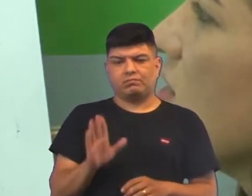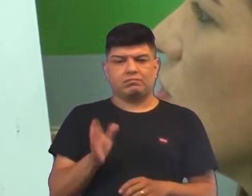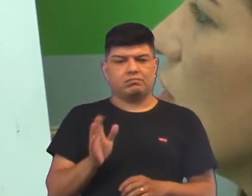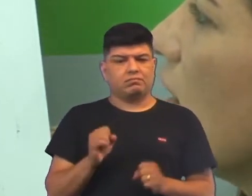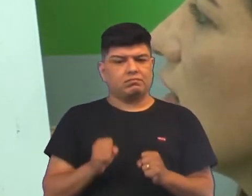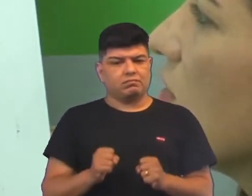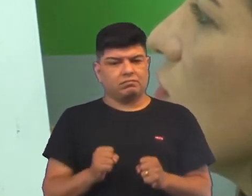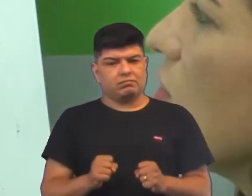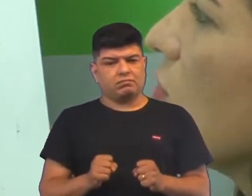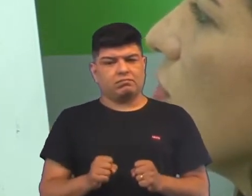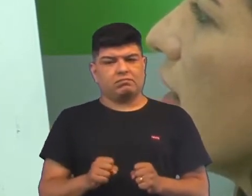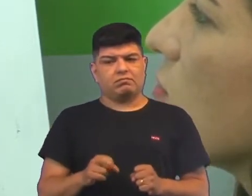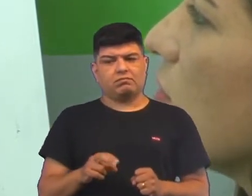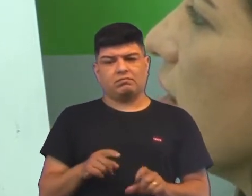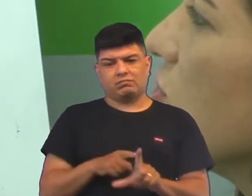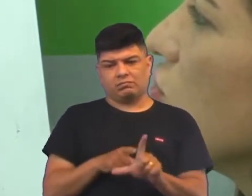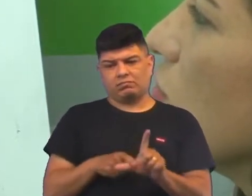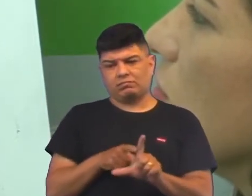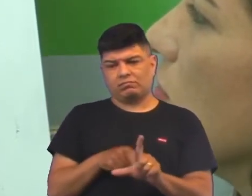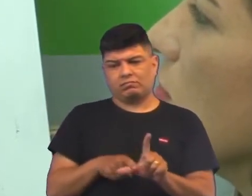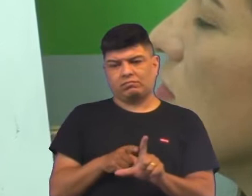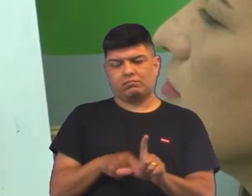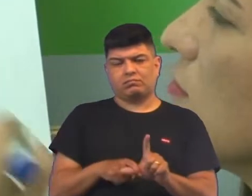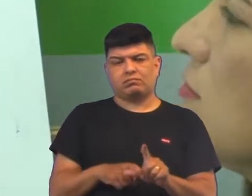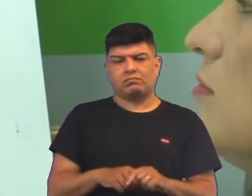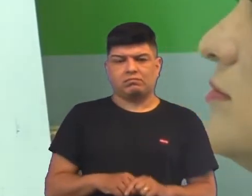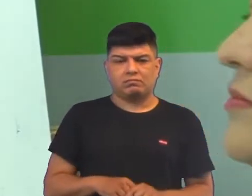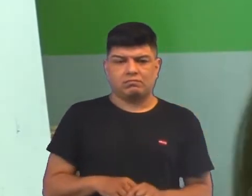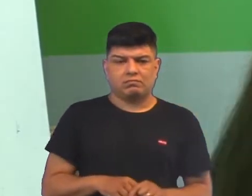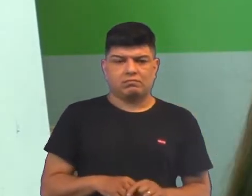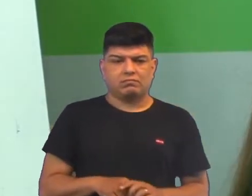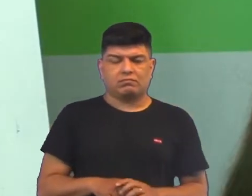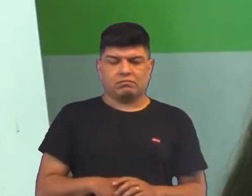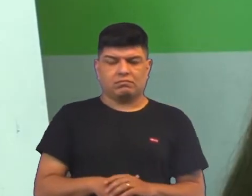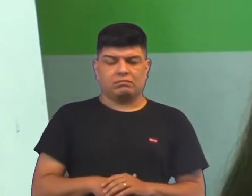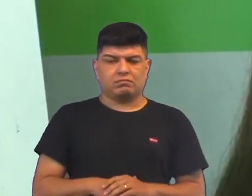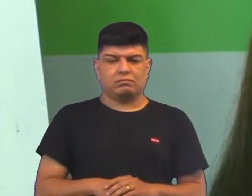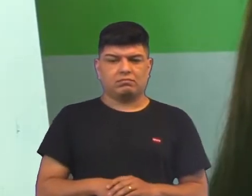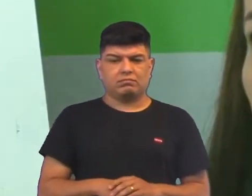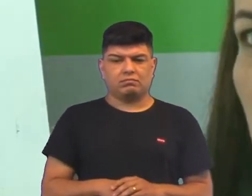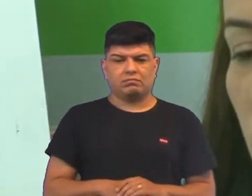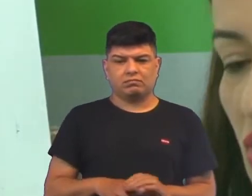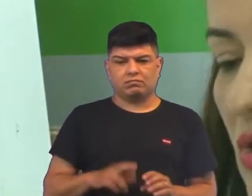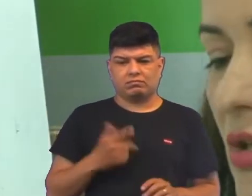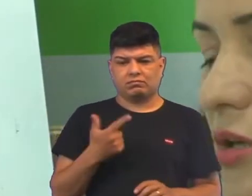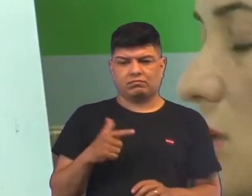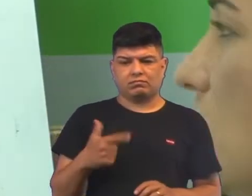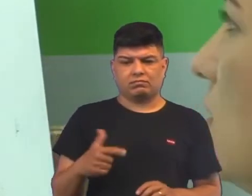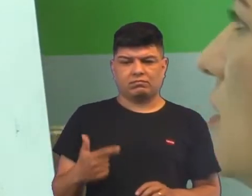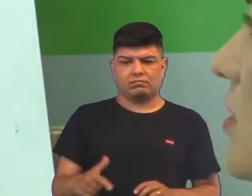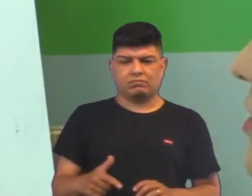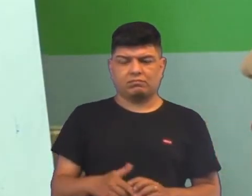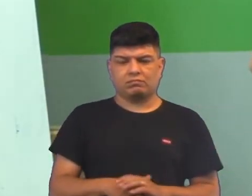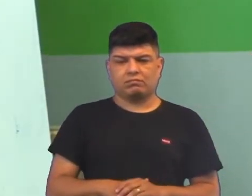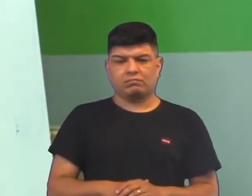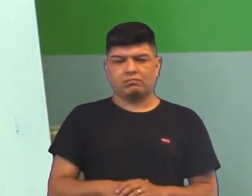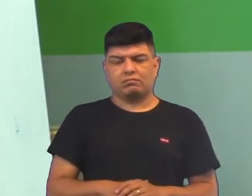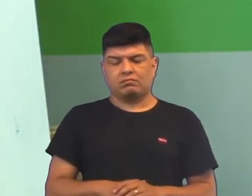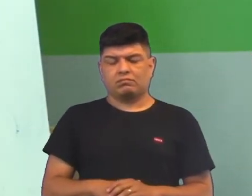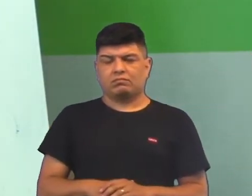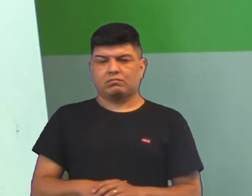já posso dizer, ó, aqui tem um ângulo reto, ó, retinho, ó. Tá? Não tem nenhum tipo de